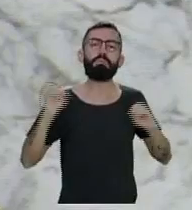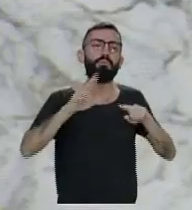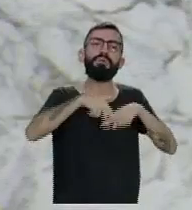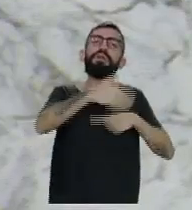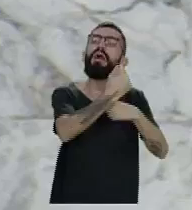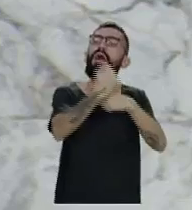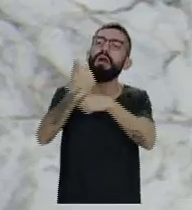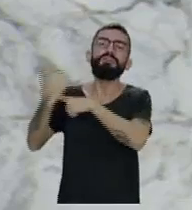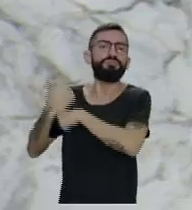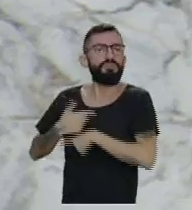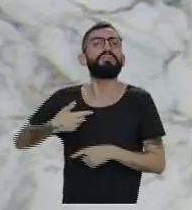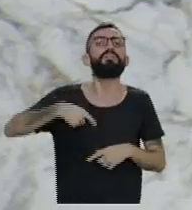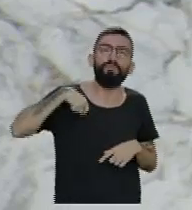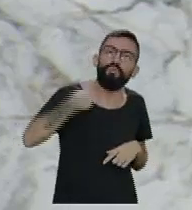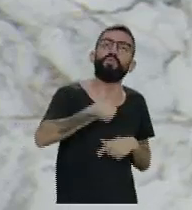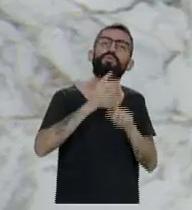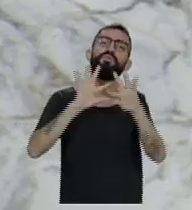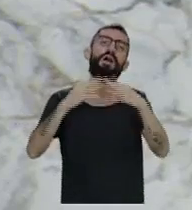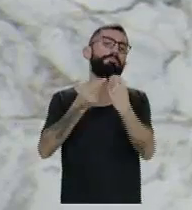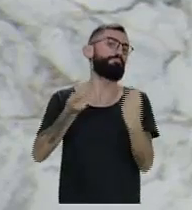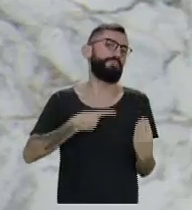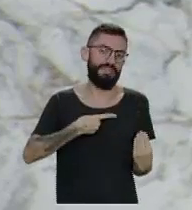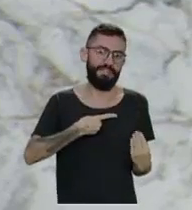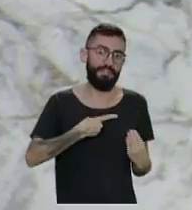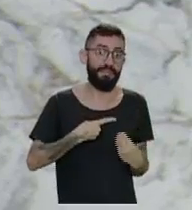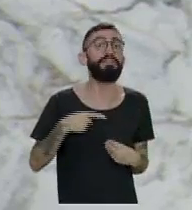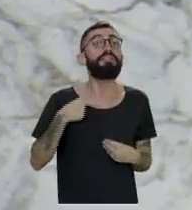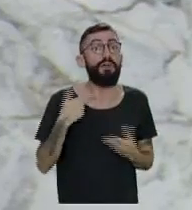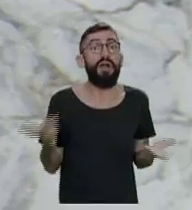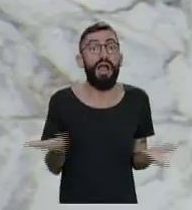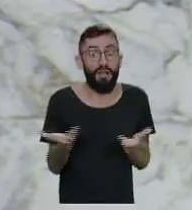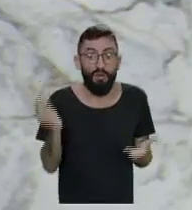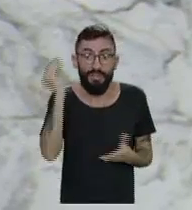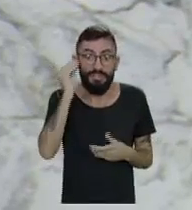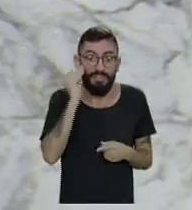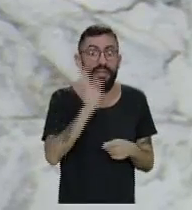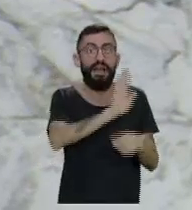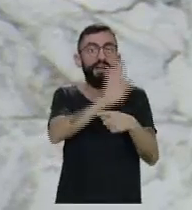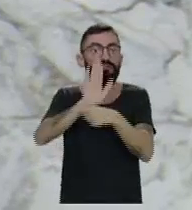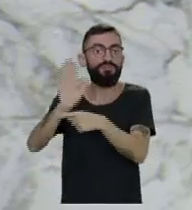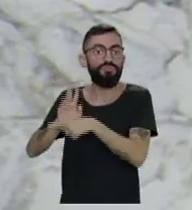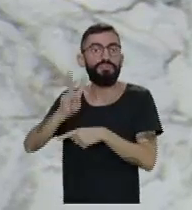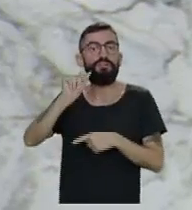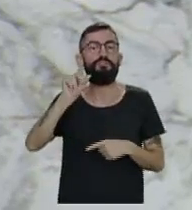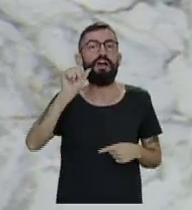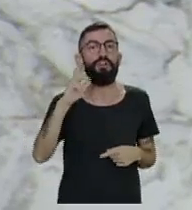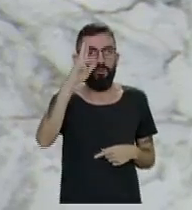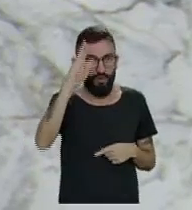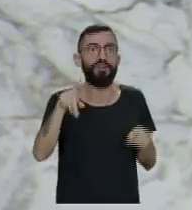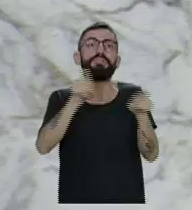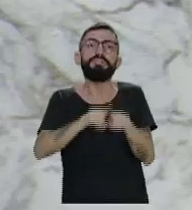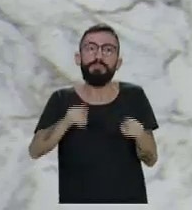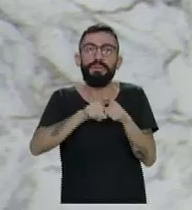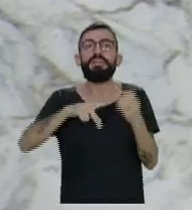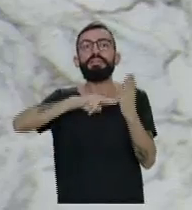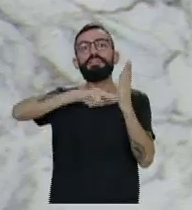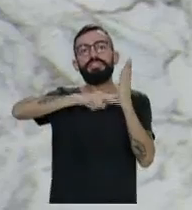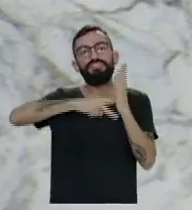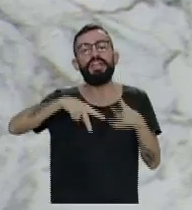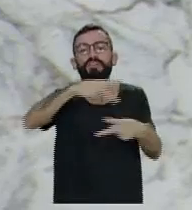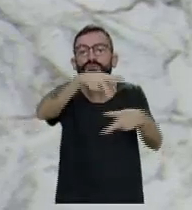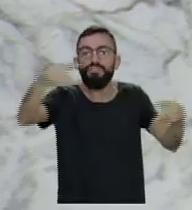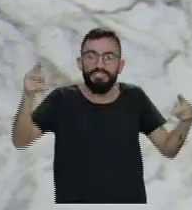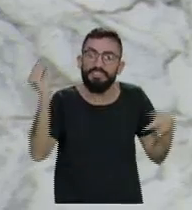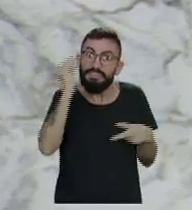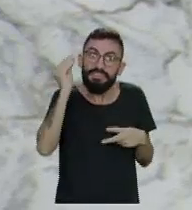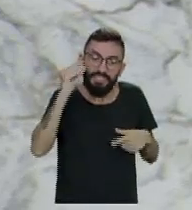família e o que eu puder fazer para valorizar os senhores para entrar na luta junto com o sindicato dos Senhores e junto com os senhores para